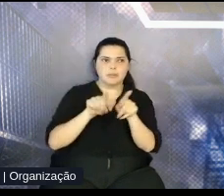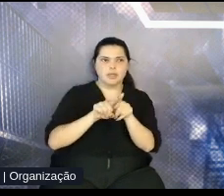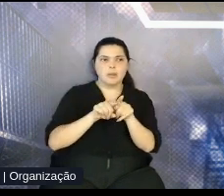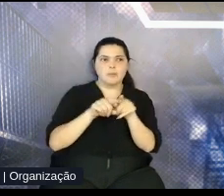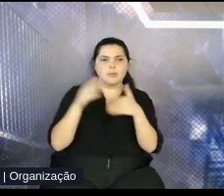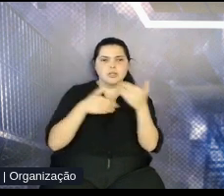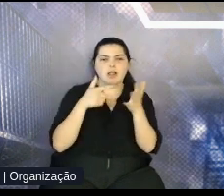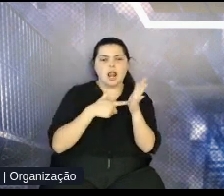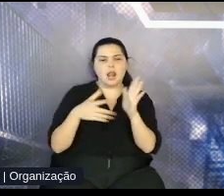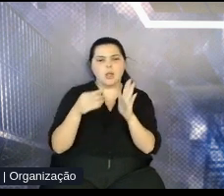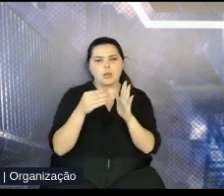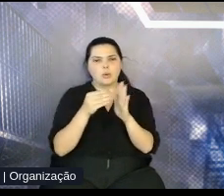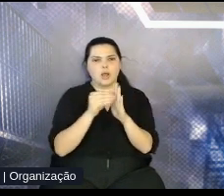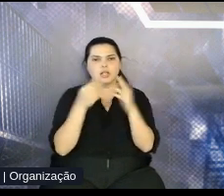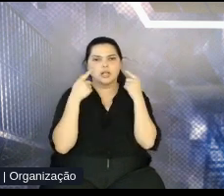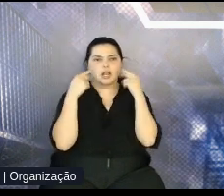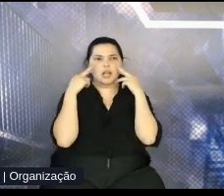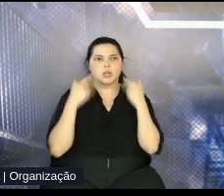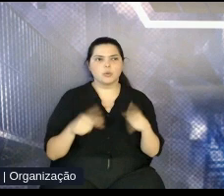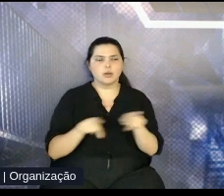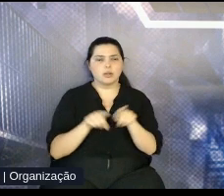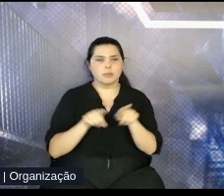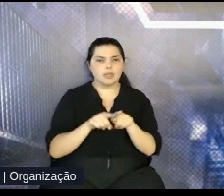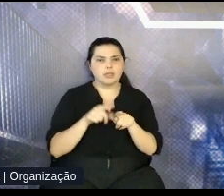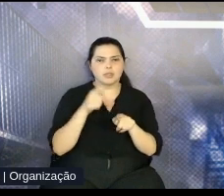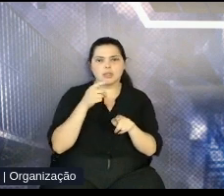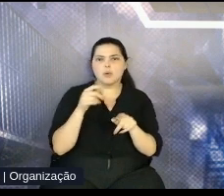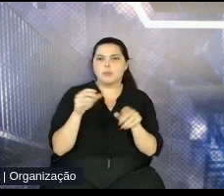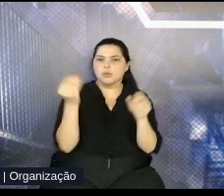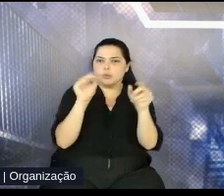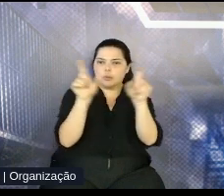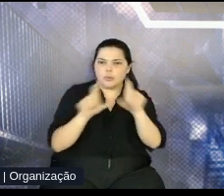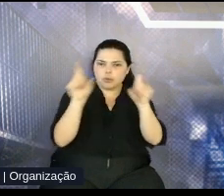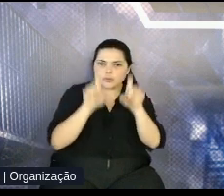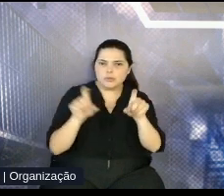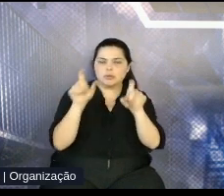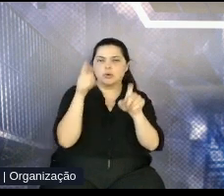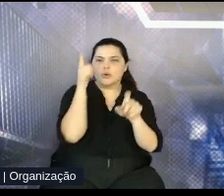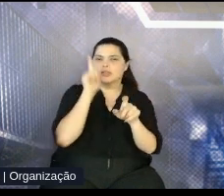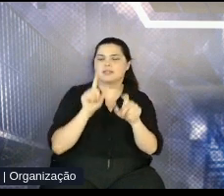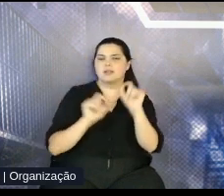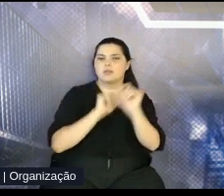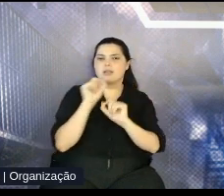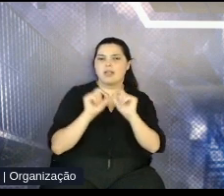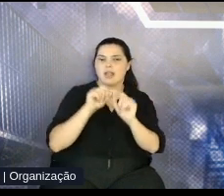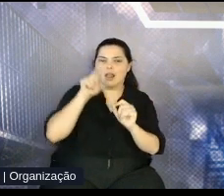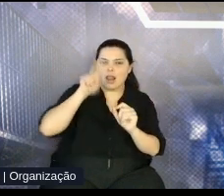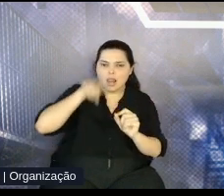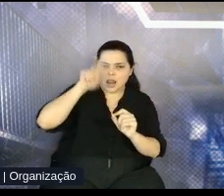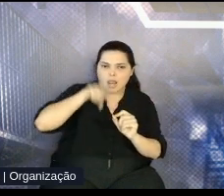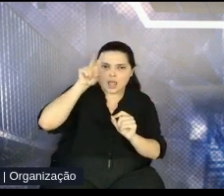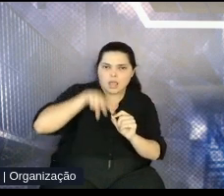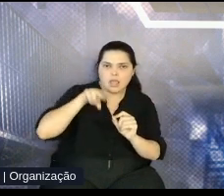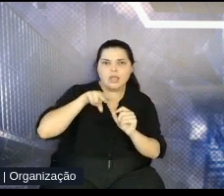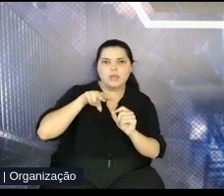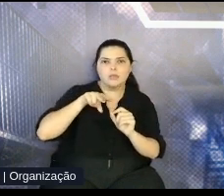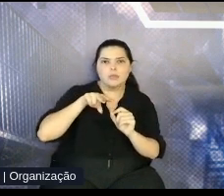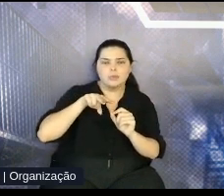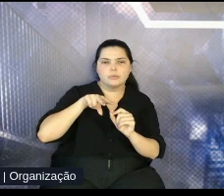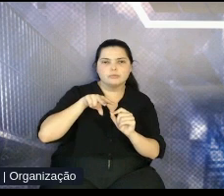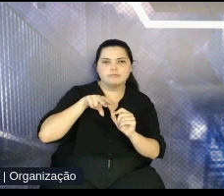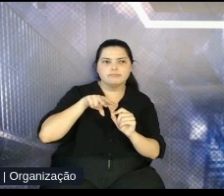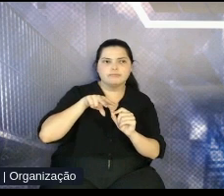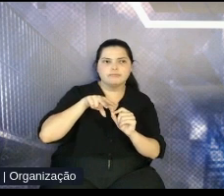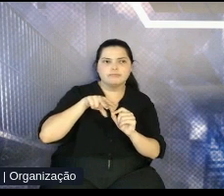eu coloco coloco um computador para que ele consiga estar lendo. Então, esse computador ele vai conseguir ler,